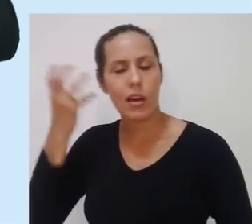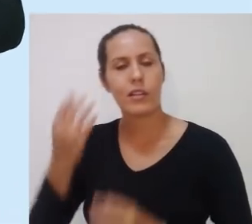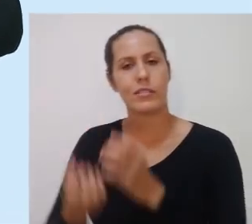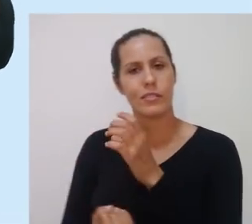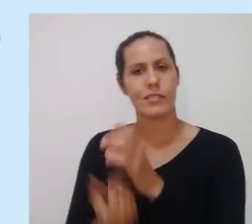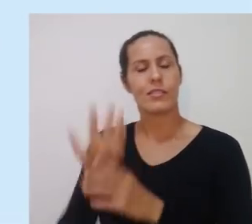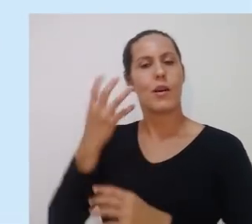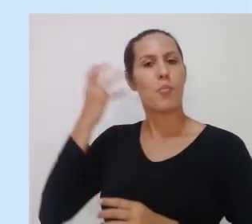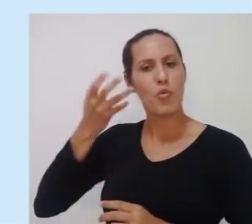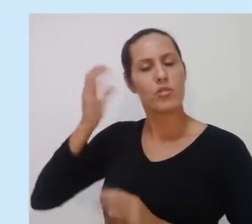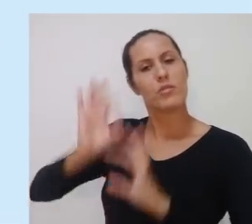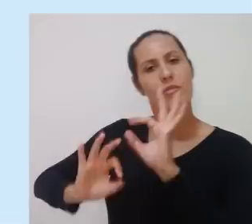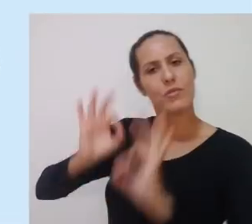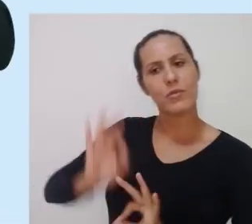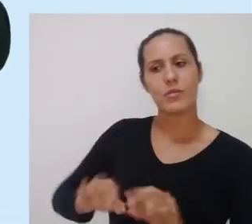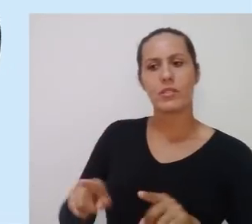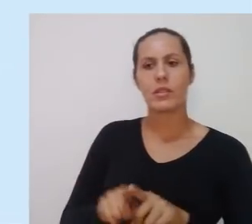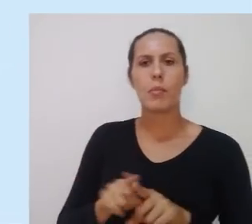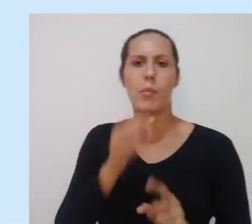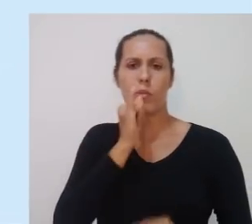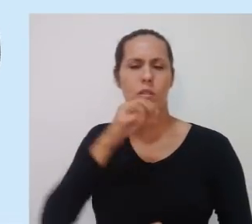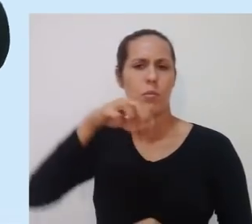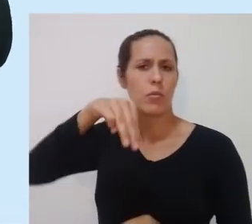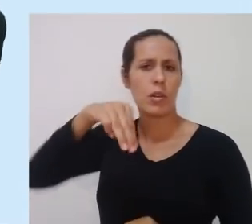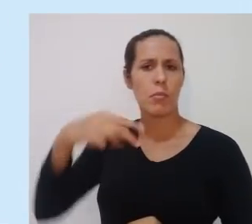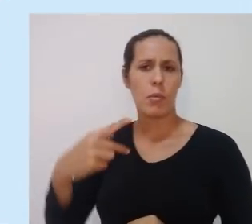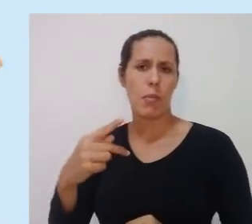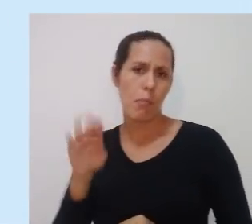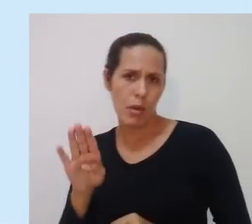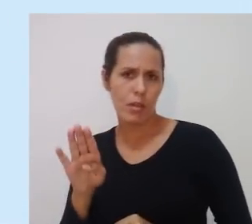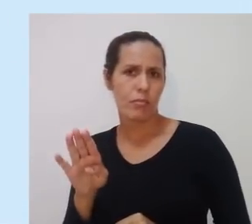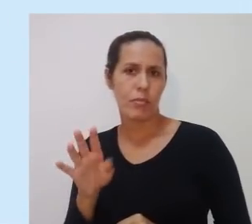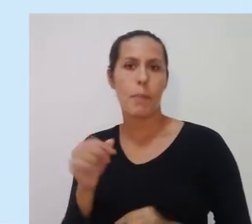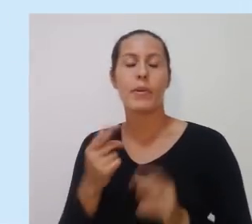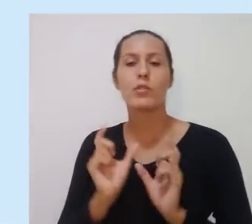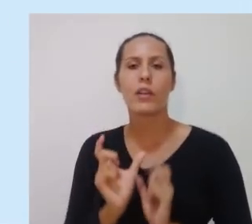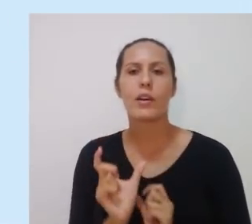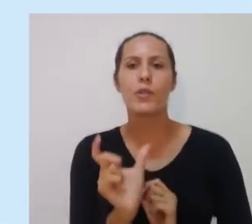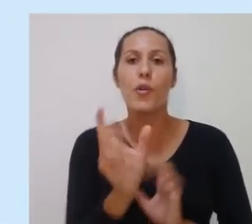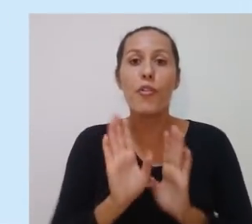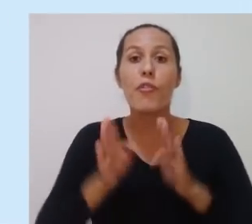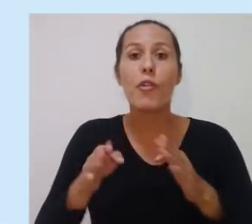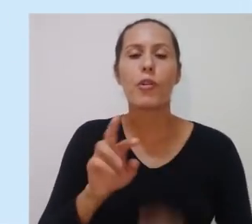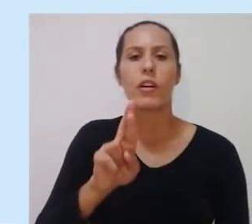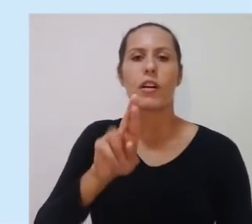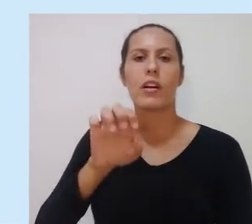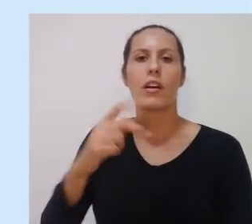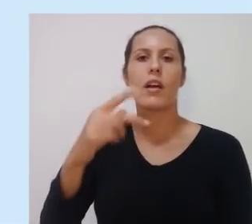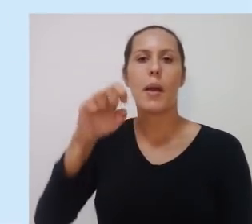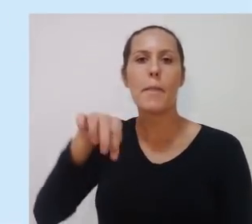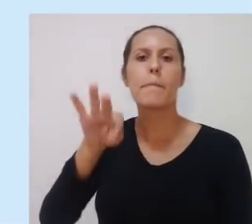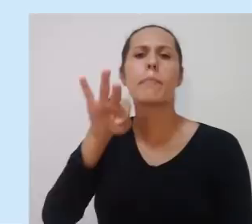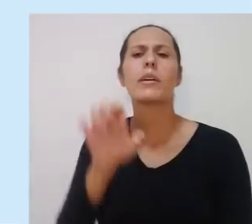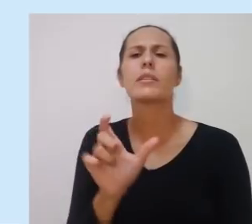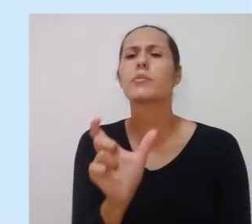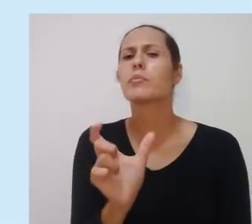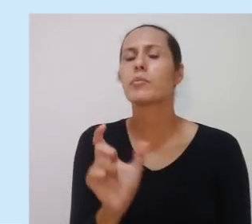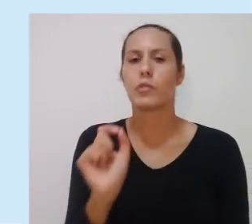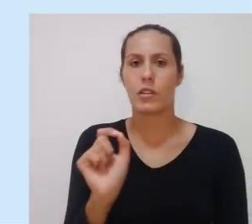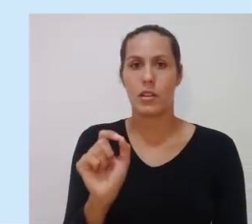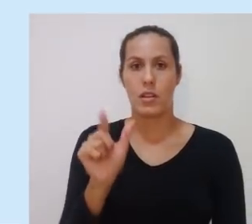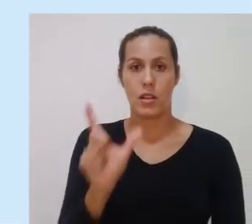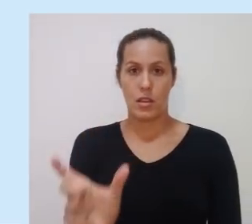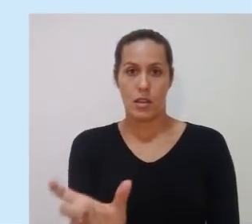cantam, eles compõem, eles cantam outros tipos de música, por exemplo, o MPB. Mas eu quero destacar o